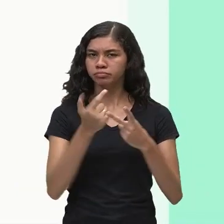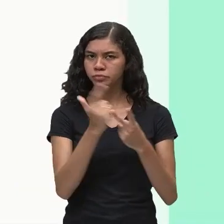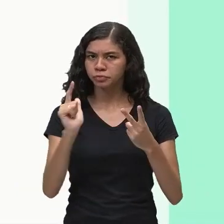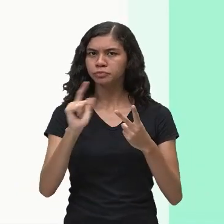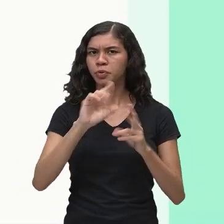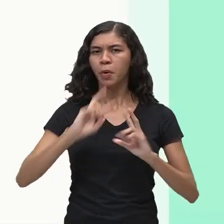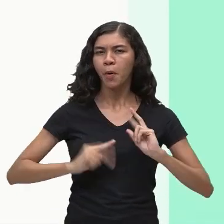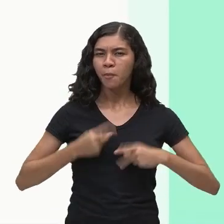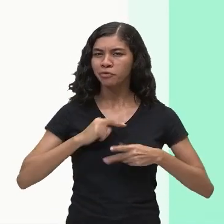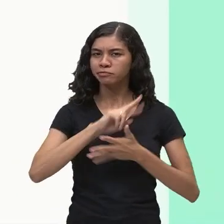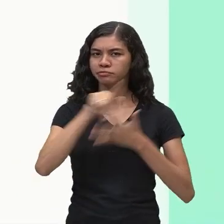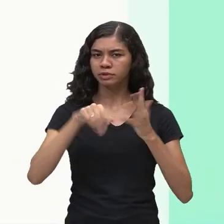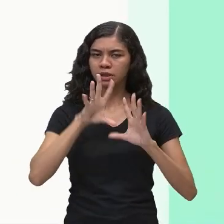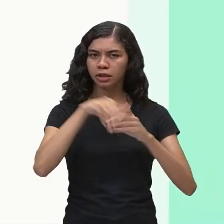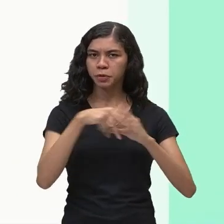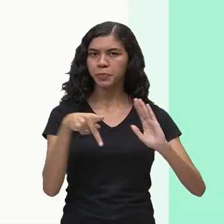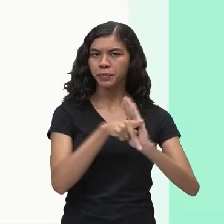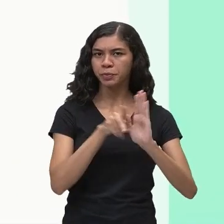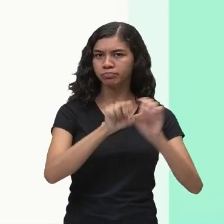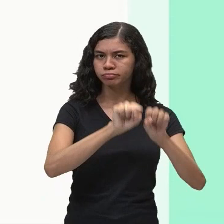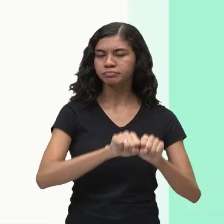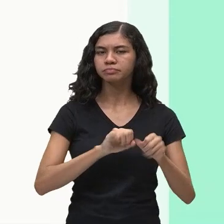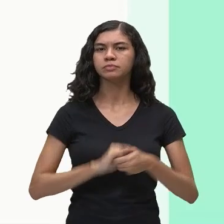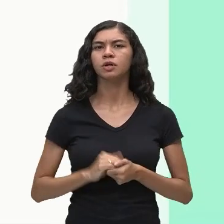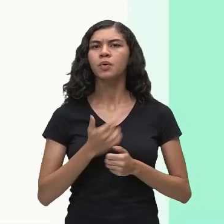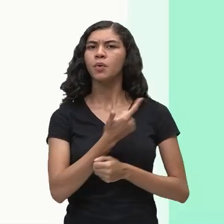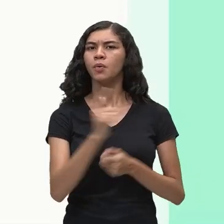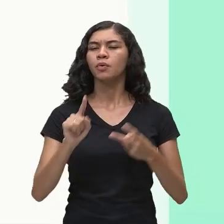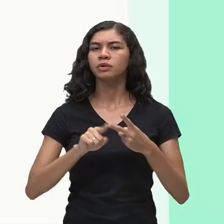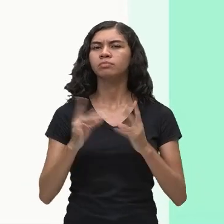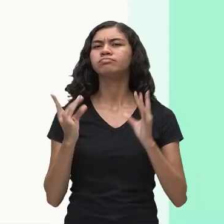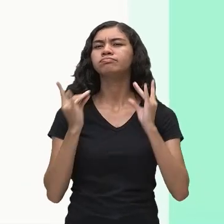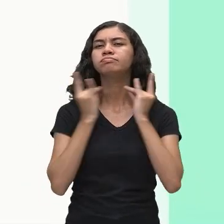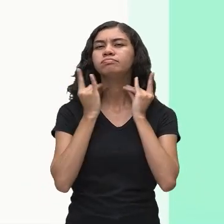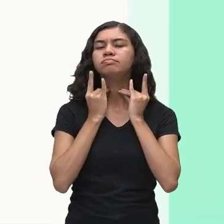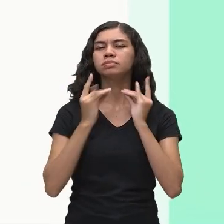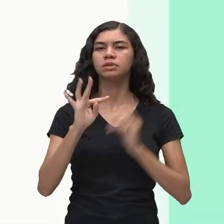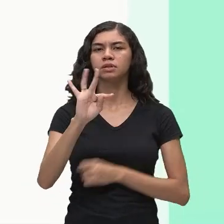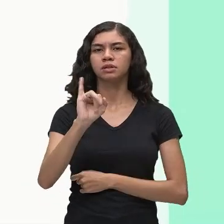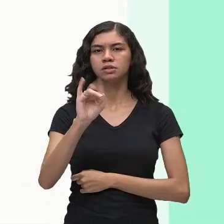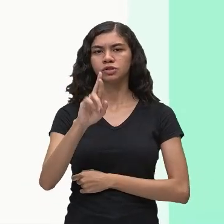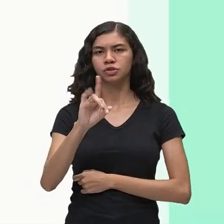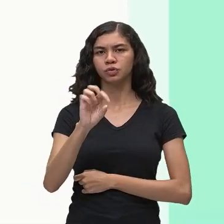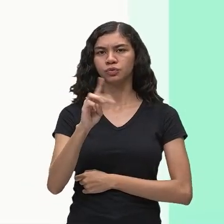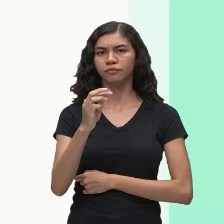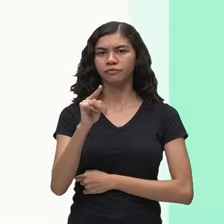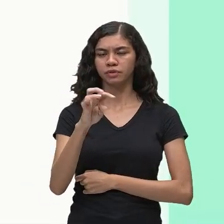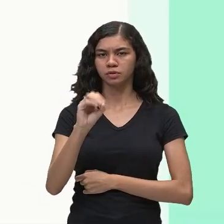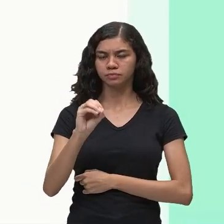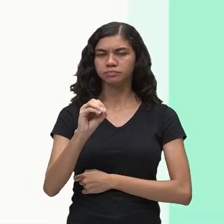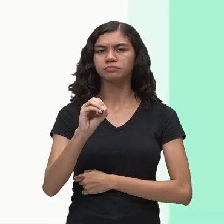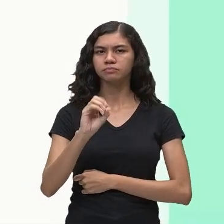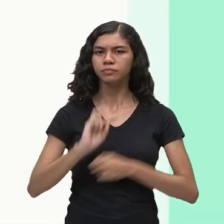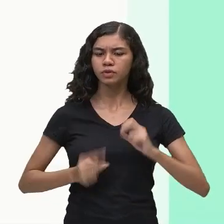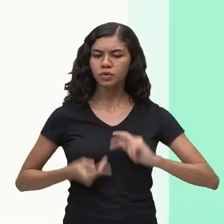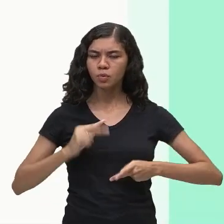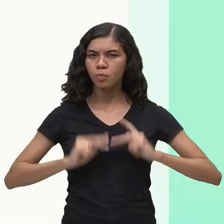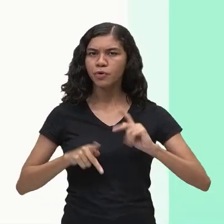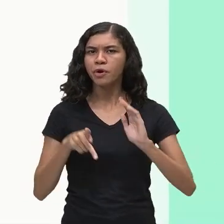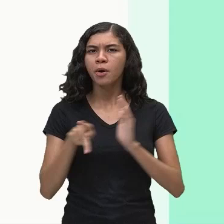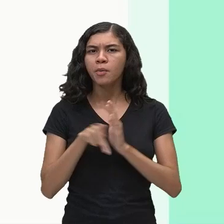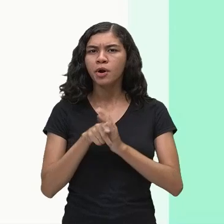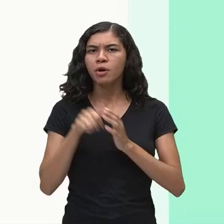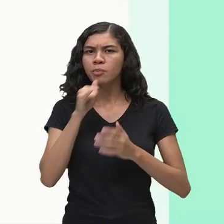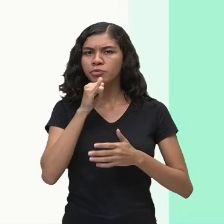temos ainda o hormônio estimulante da tireoide, ou tireotrofina. Esse hormônio estimula a síntese e a secreção dos hormônios